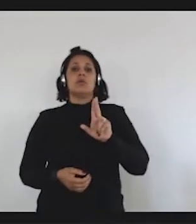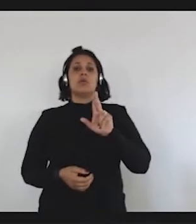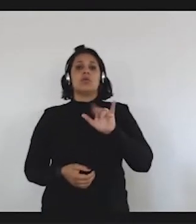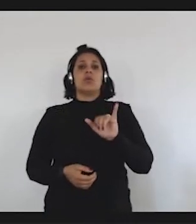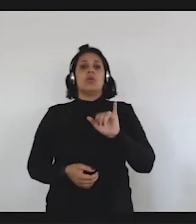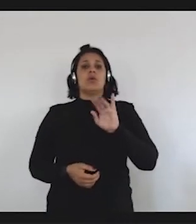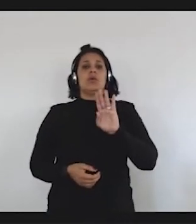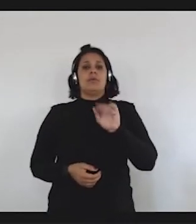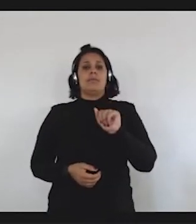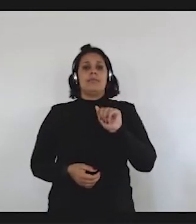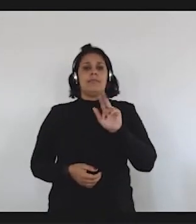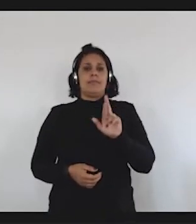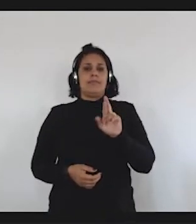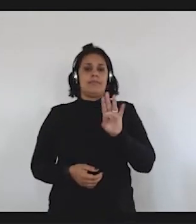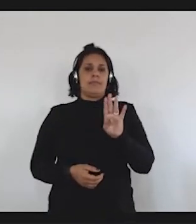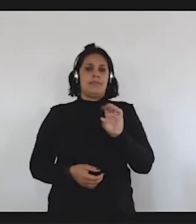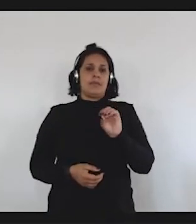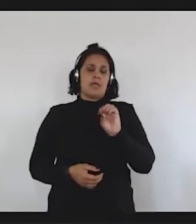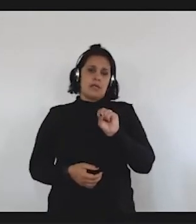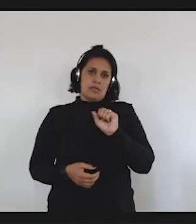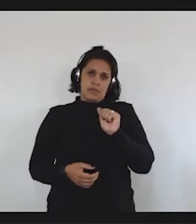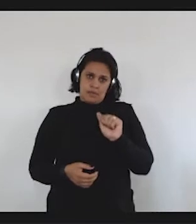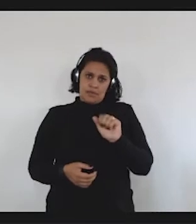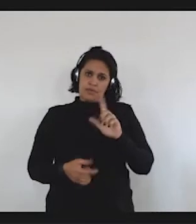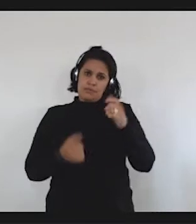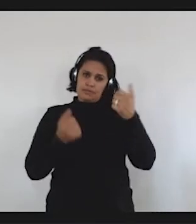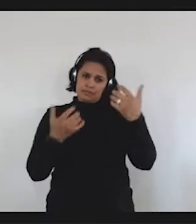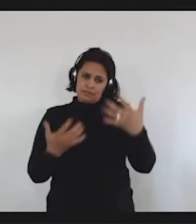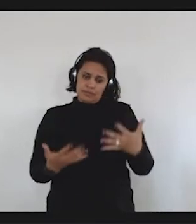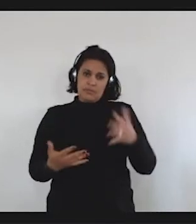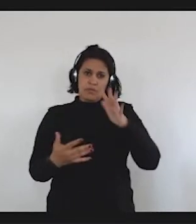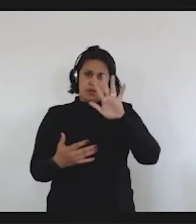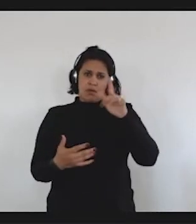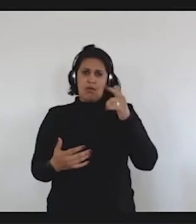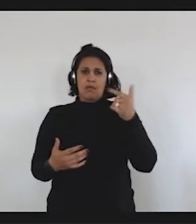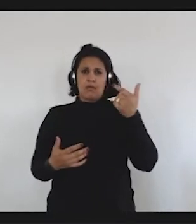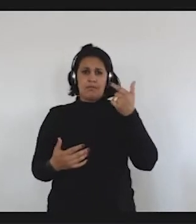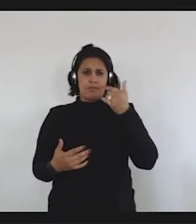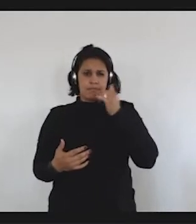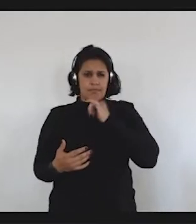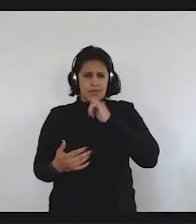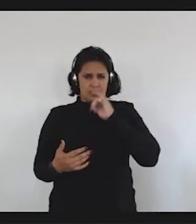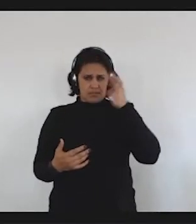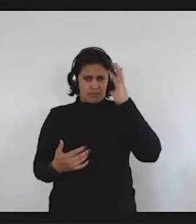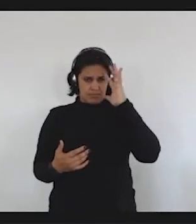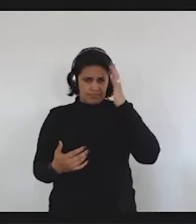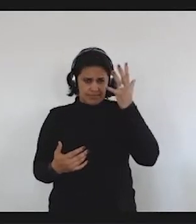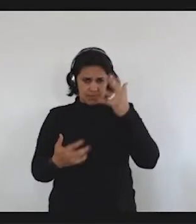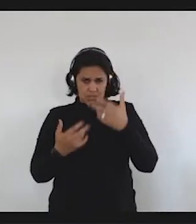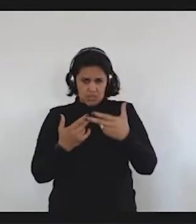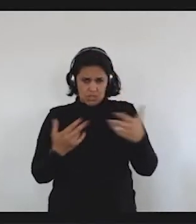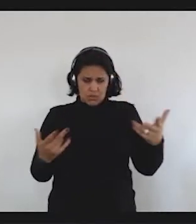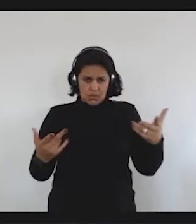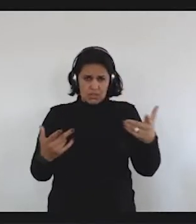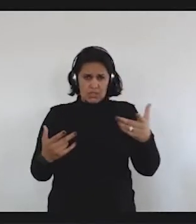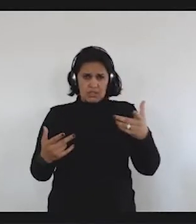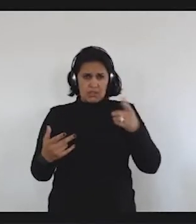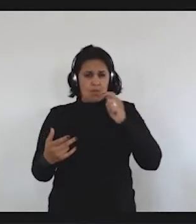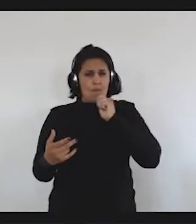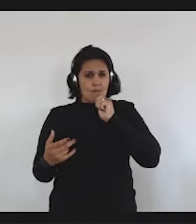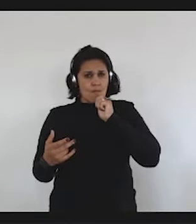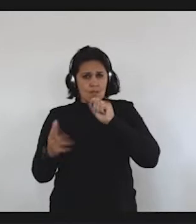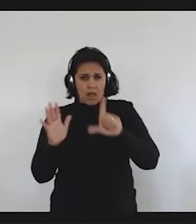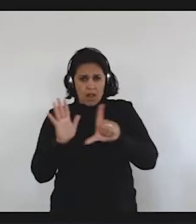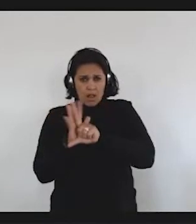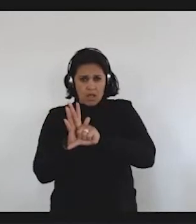dizia: não há solução, senador Pacheco, fora da lei. Não há solução